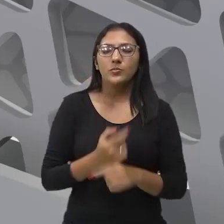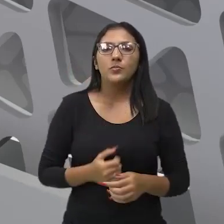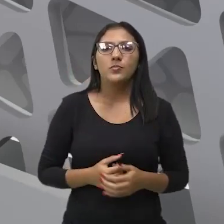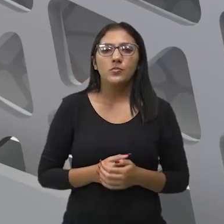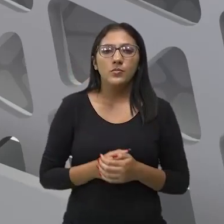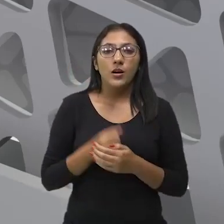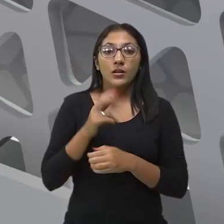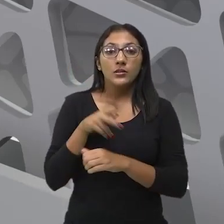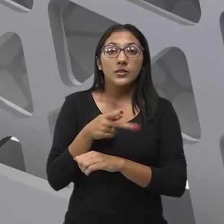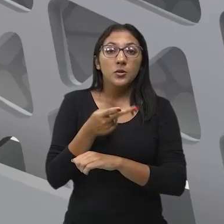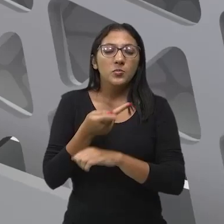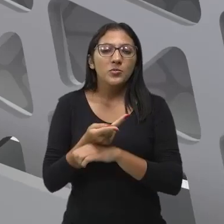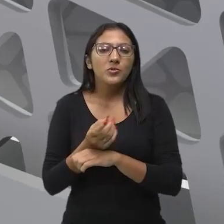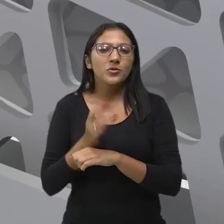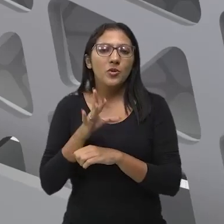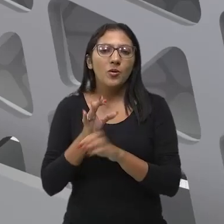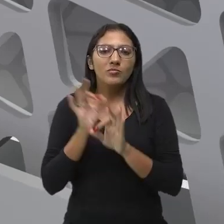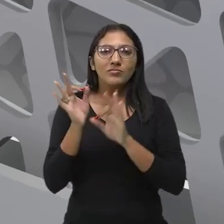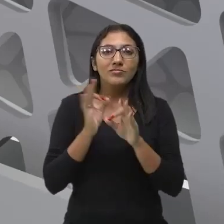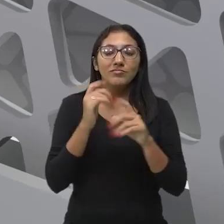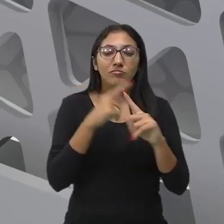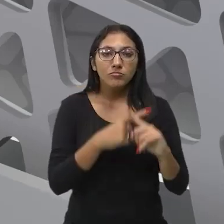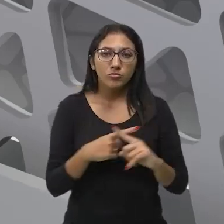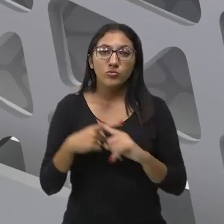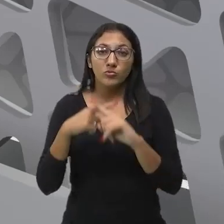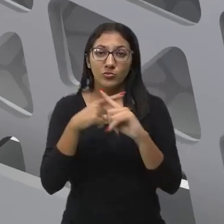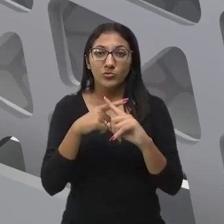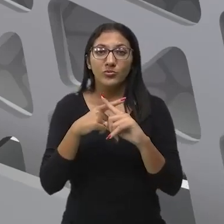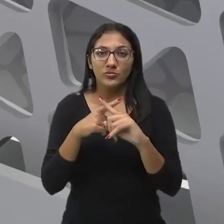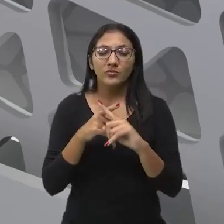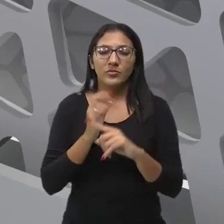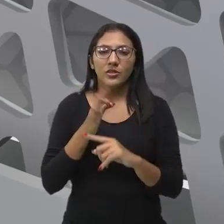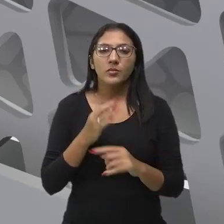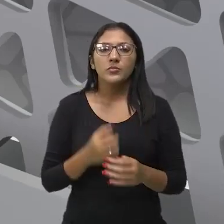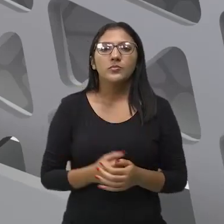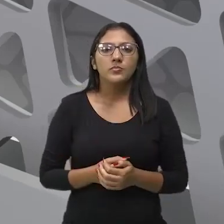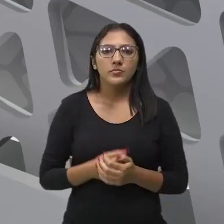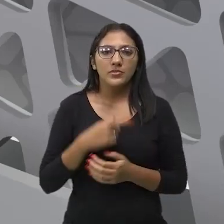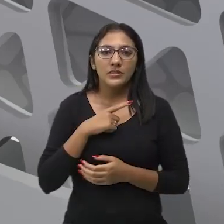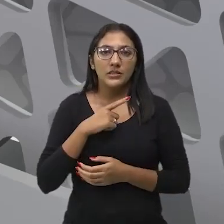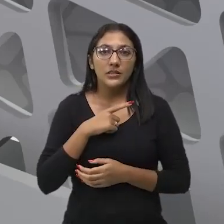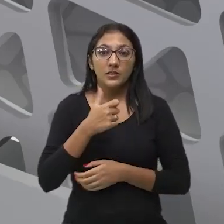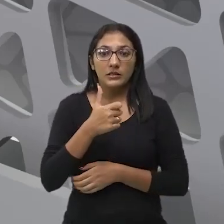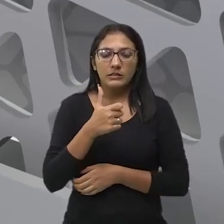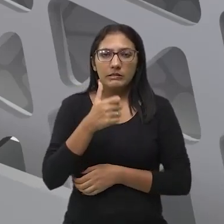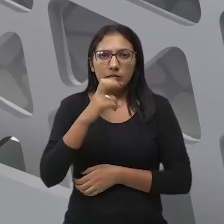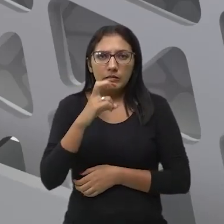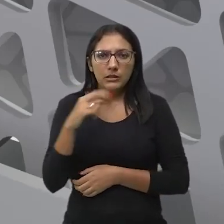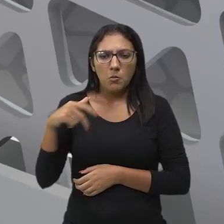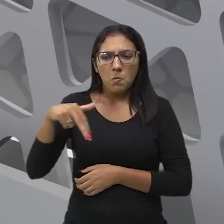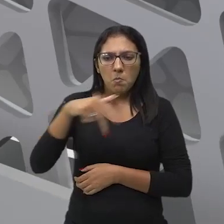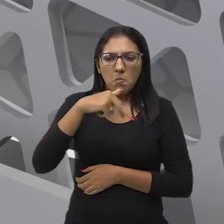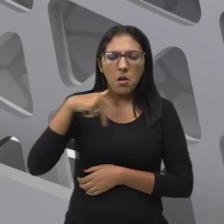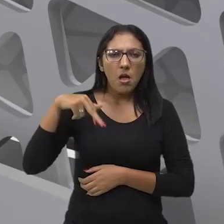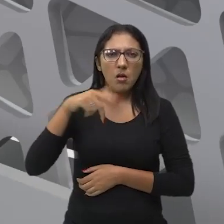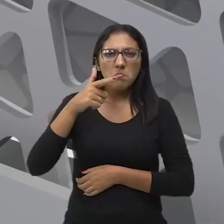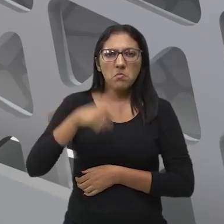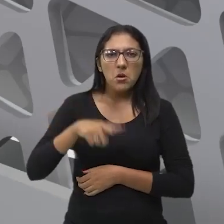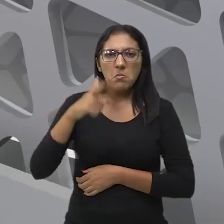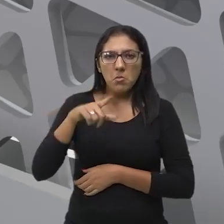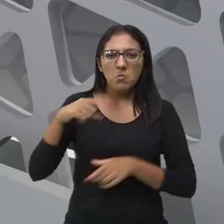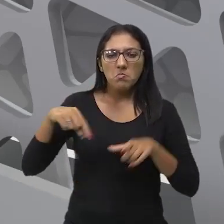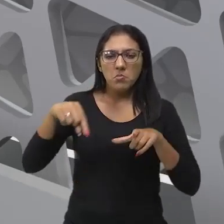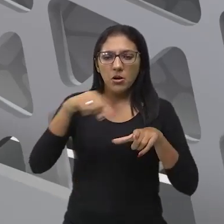que fazer uma multiplicação, concorda comigo? Já que ele deu 15 voltas em torno dessa circunferência, então nós vamos pegar